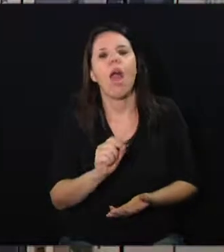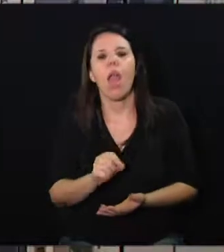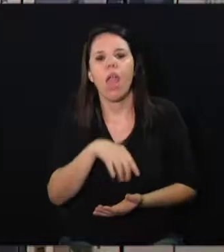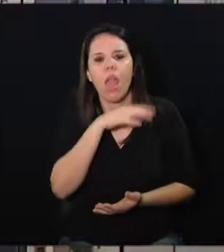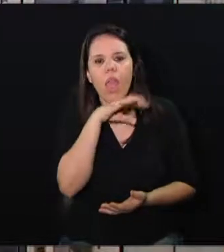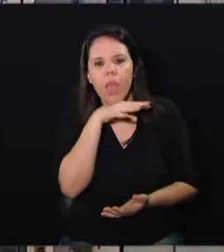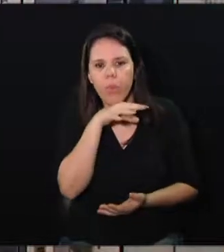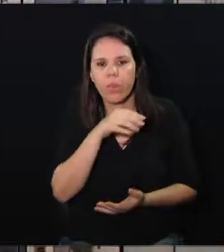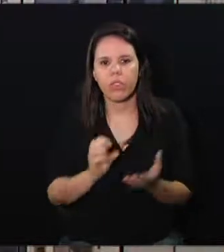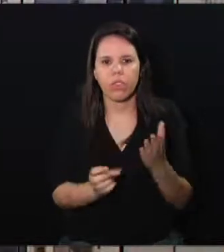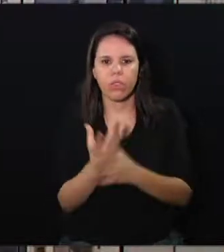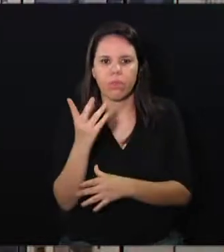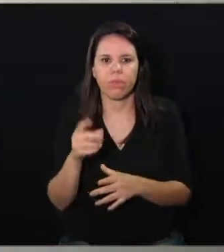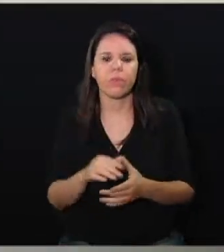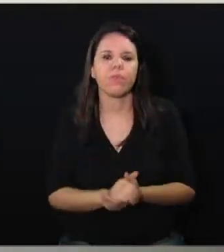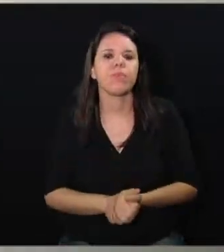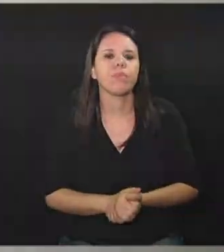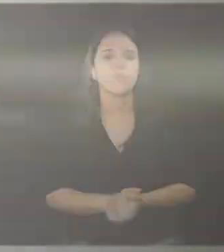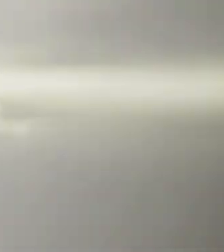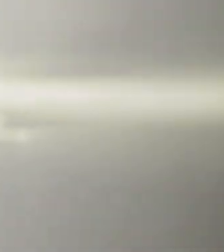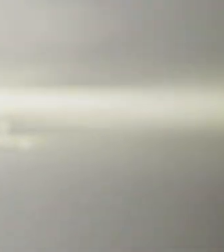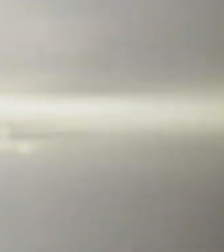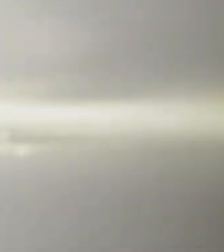realizado com estes animais.